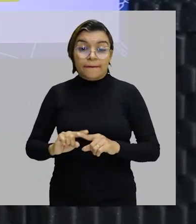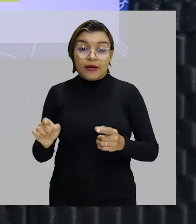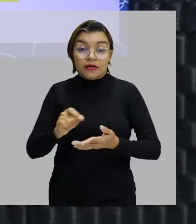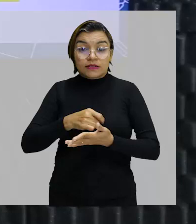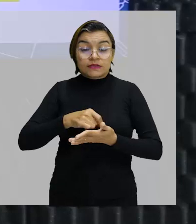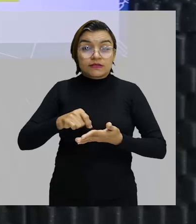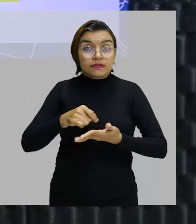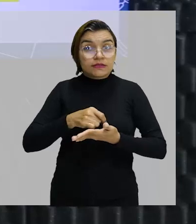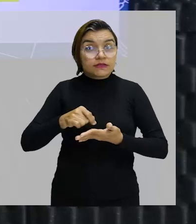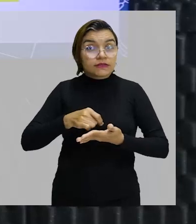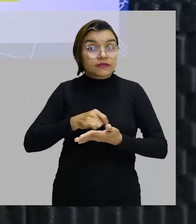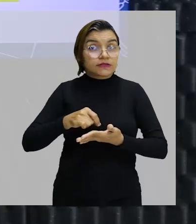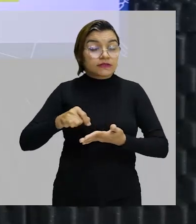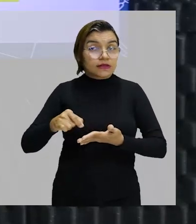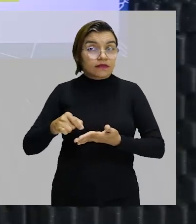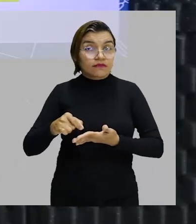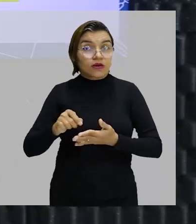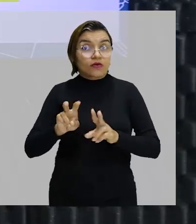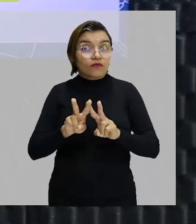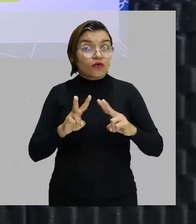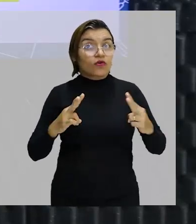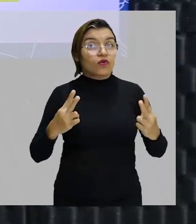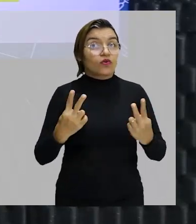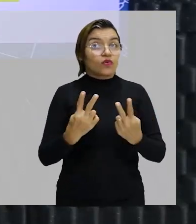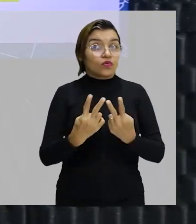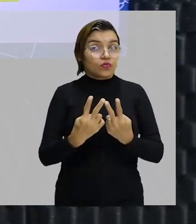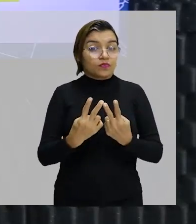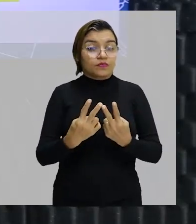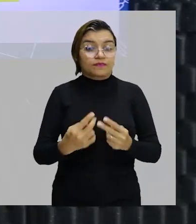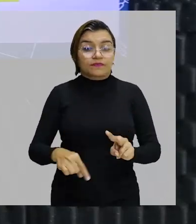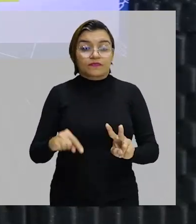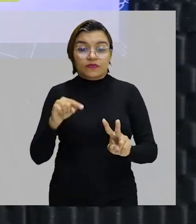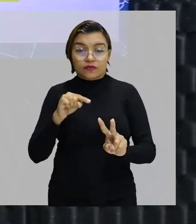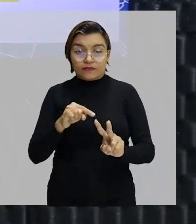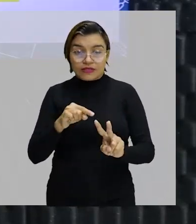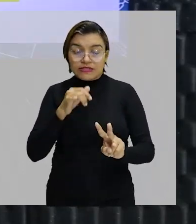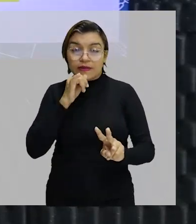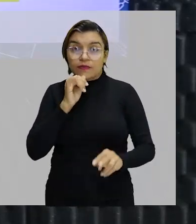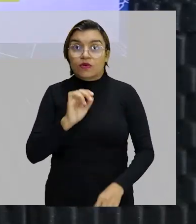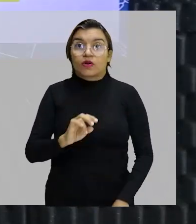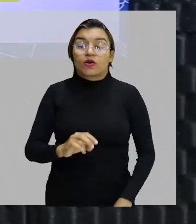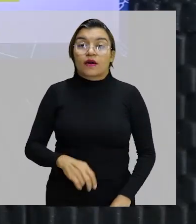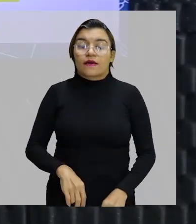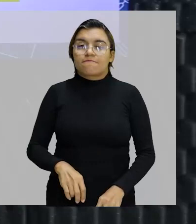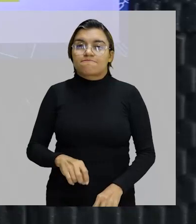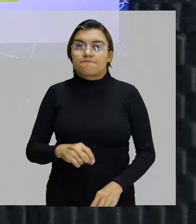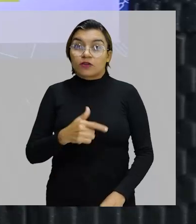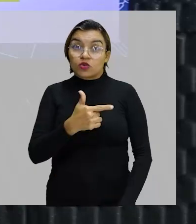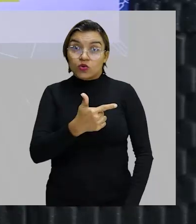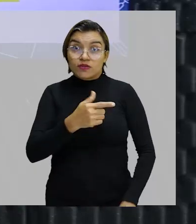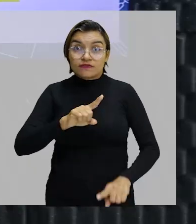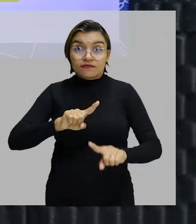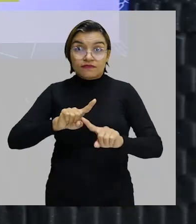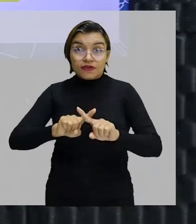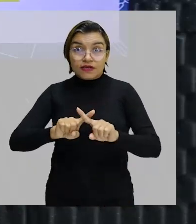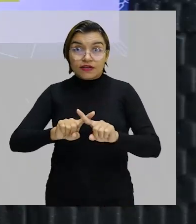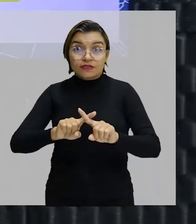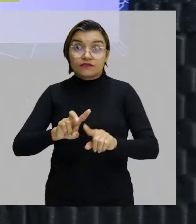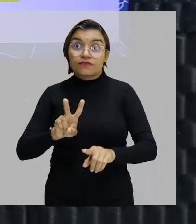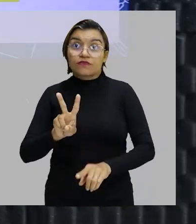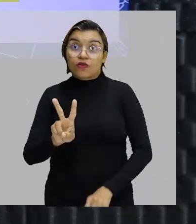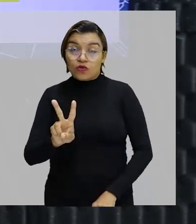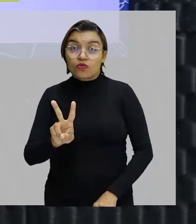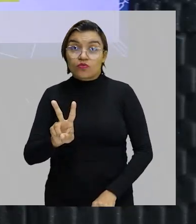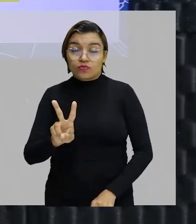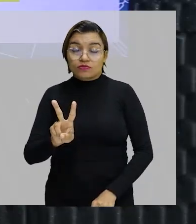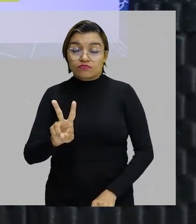2 mols, eu vou agora escrever em volume. Então, 2 vezes o volume molar. O volume molar.